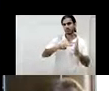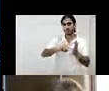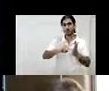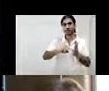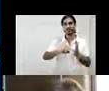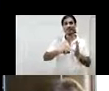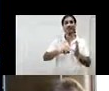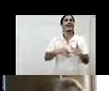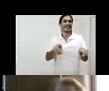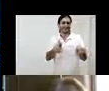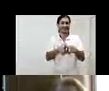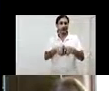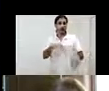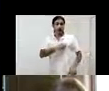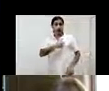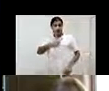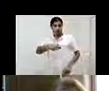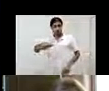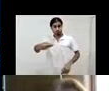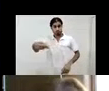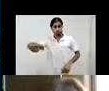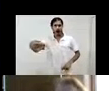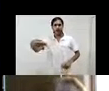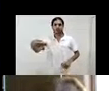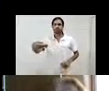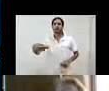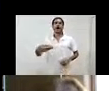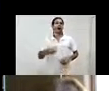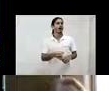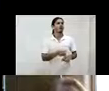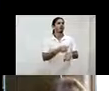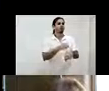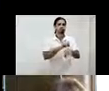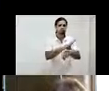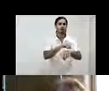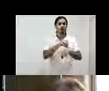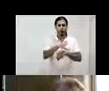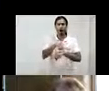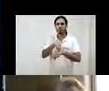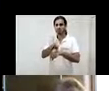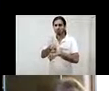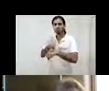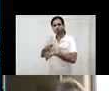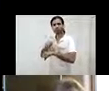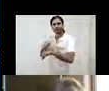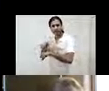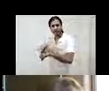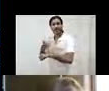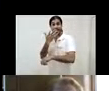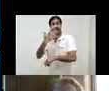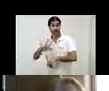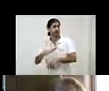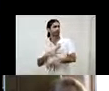gerações? E as crianças, elas capturam isso dos adultos, não é? Localizar-se a